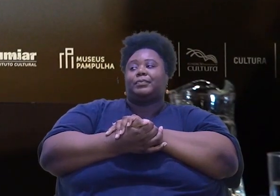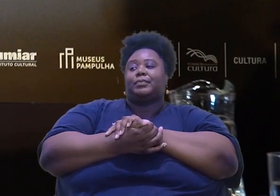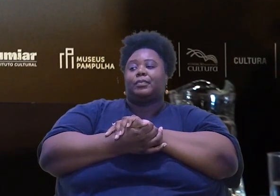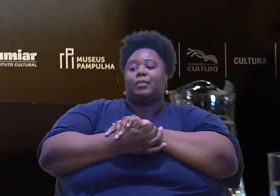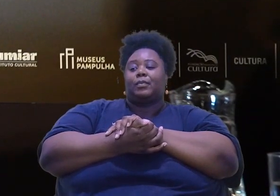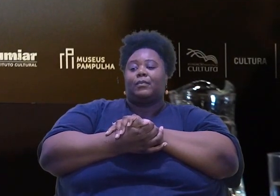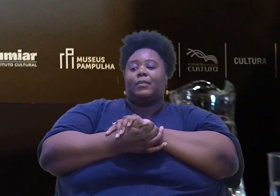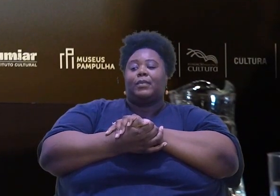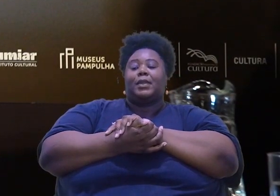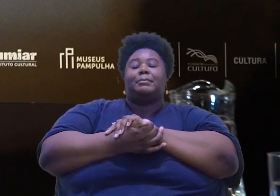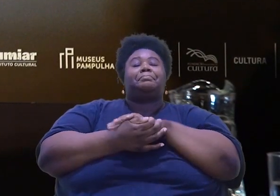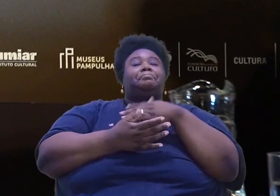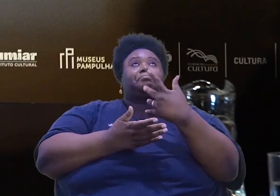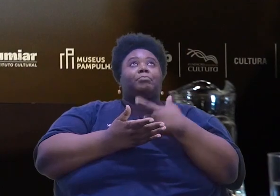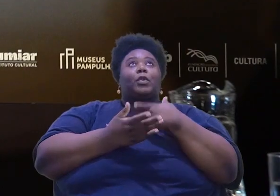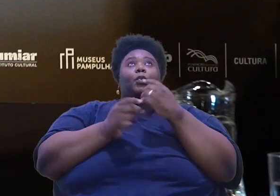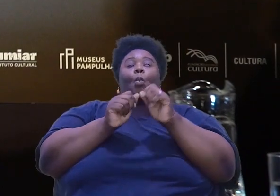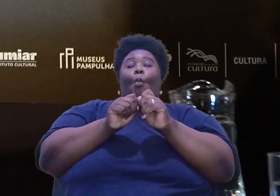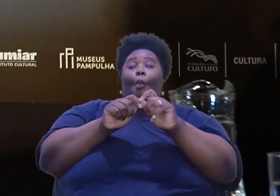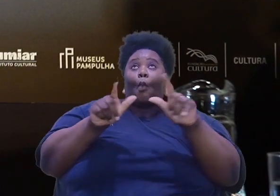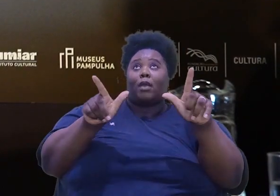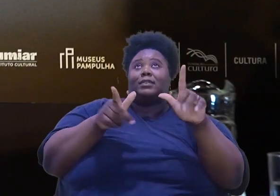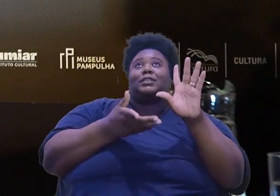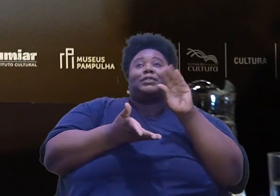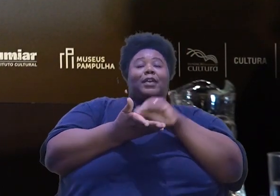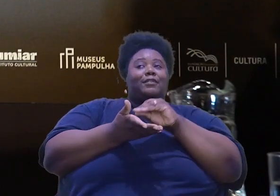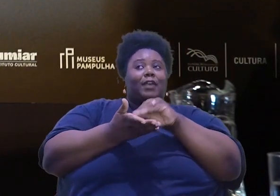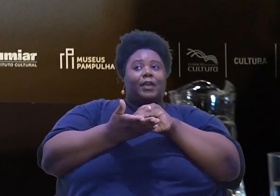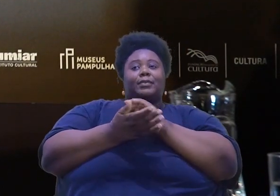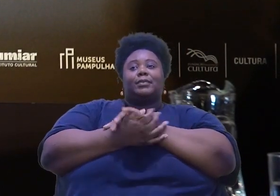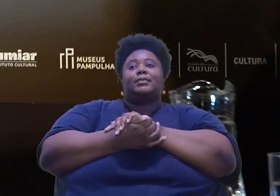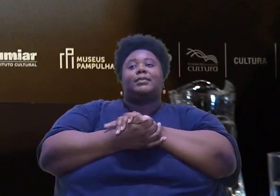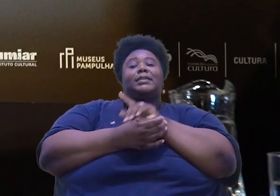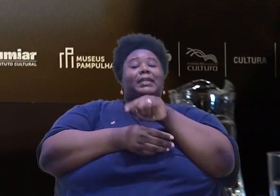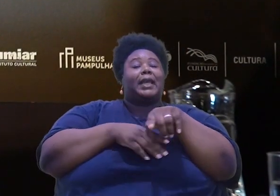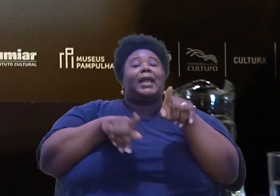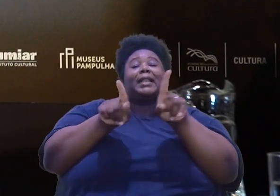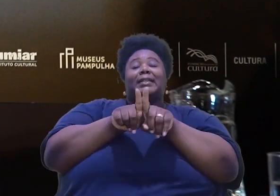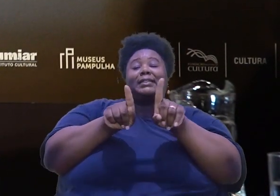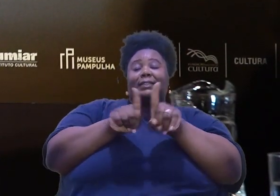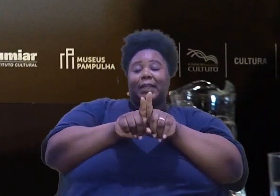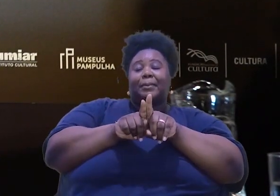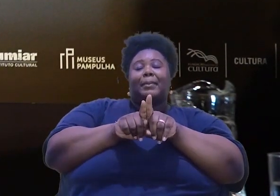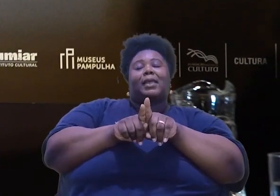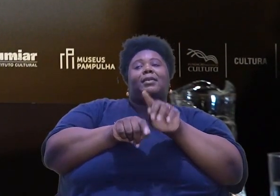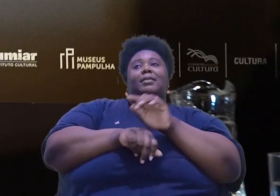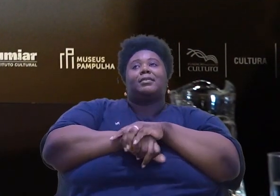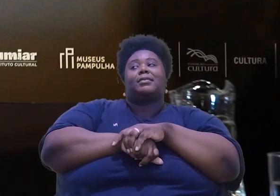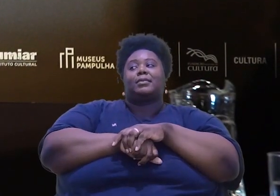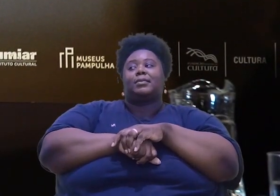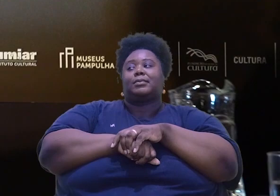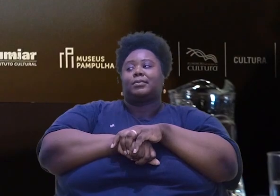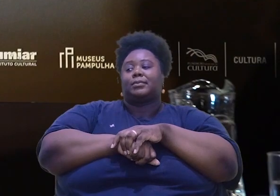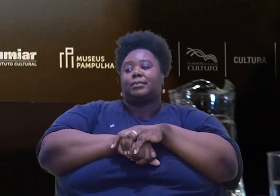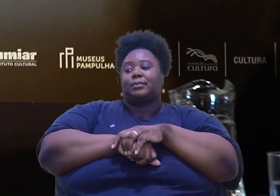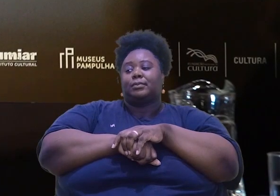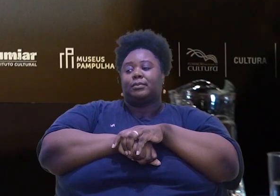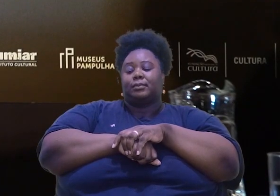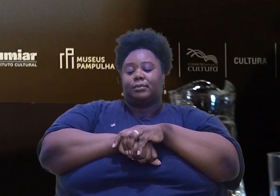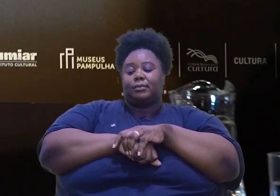do vazio, da ausência. E era também um fabular que